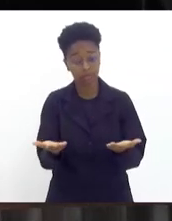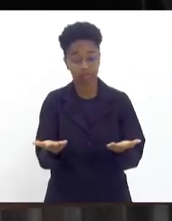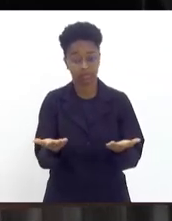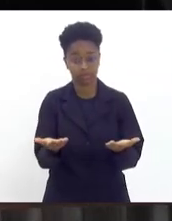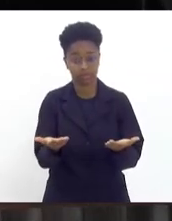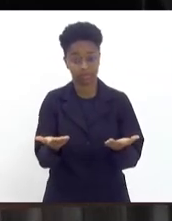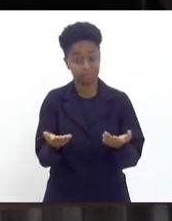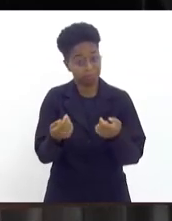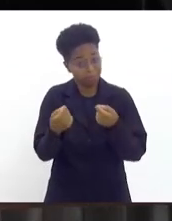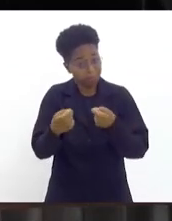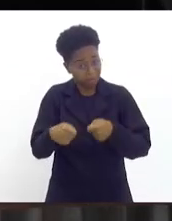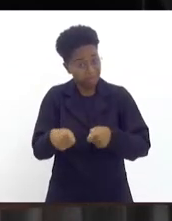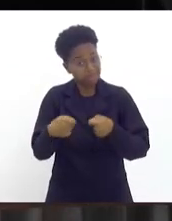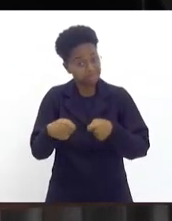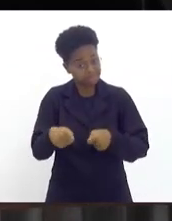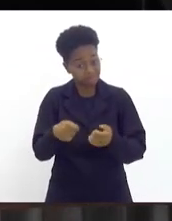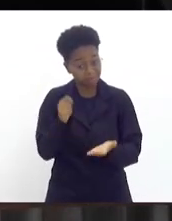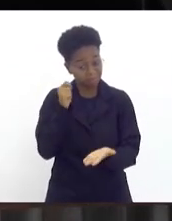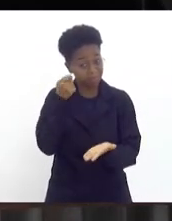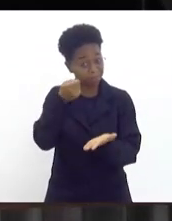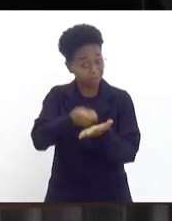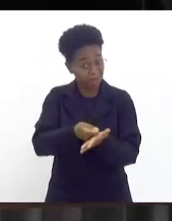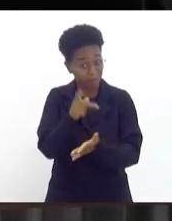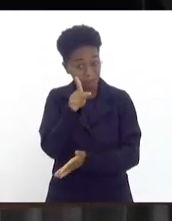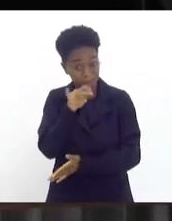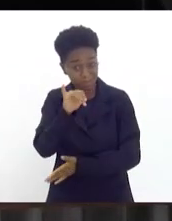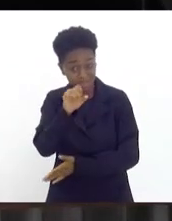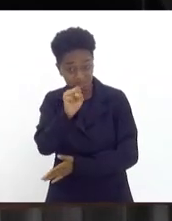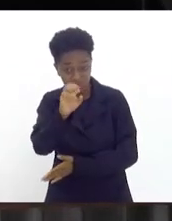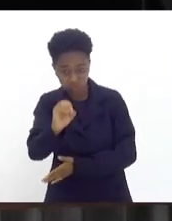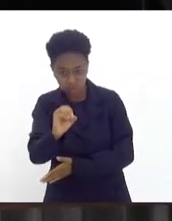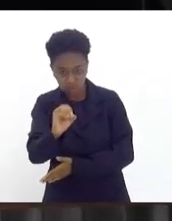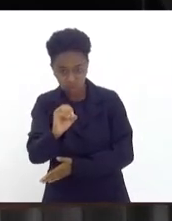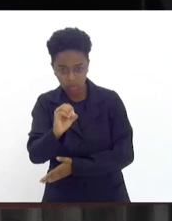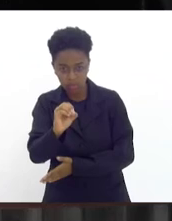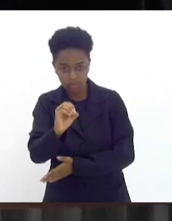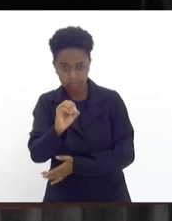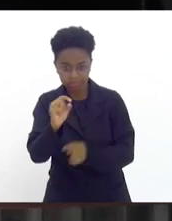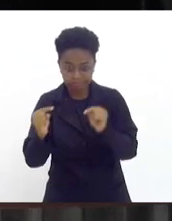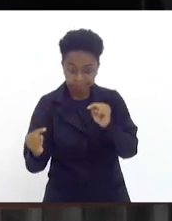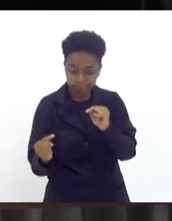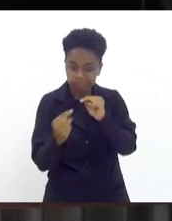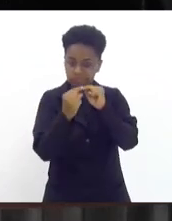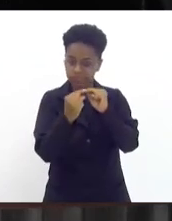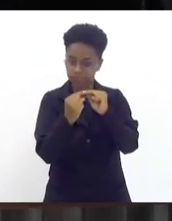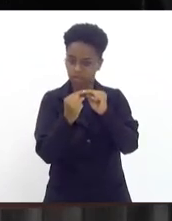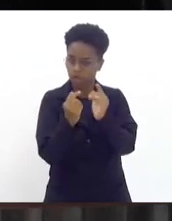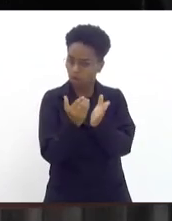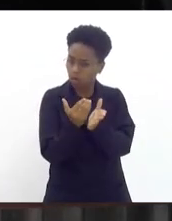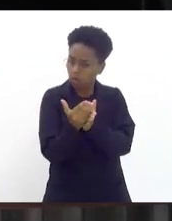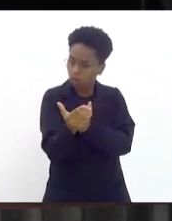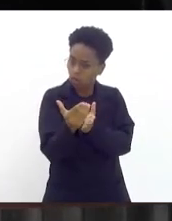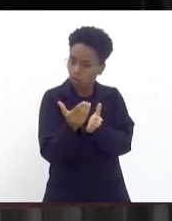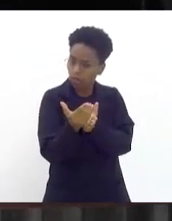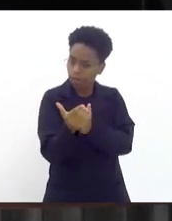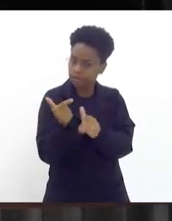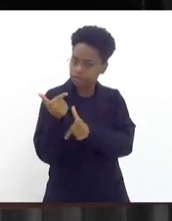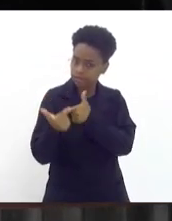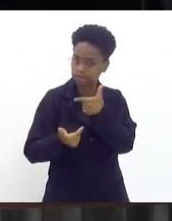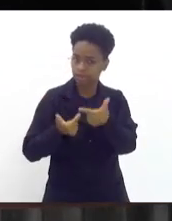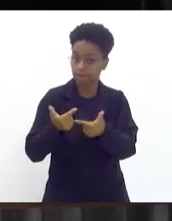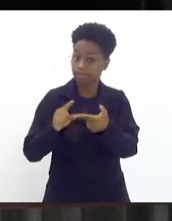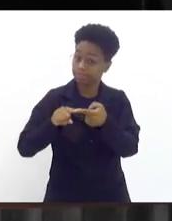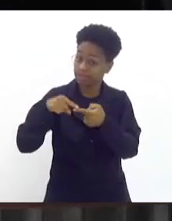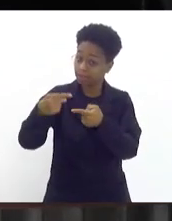deveria se ter o pagamento do piso para início de carreira e a partir daí